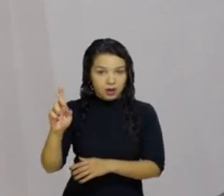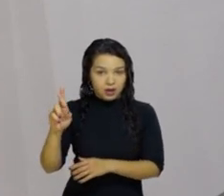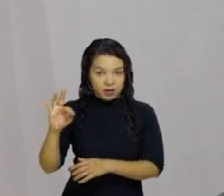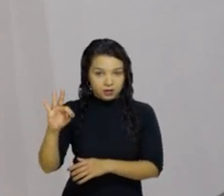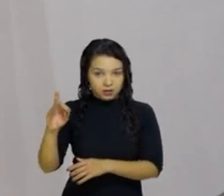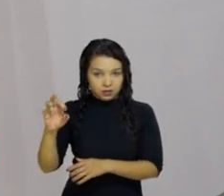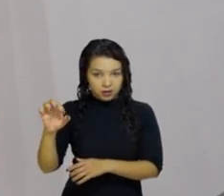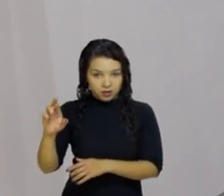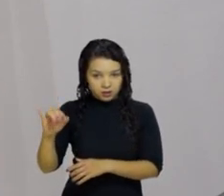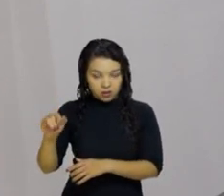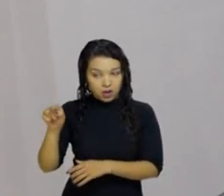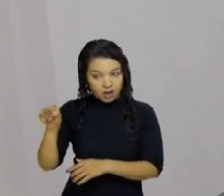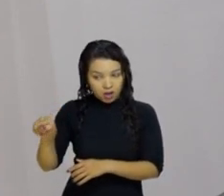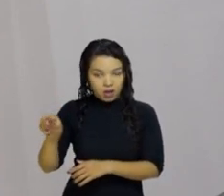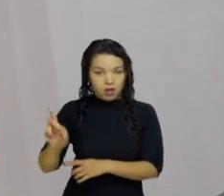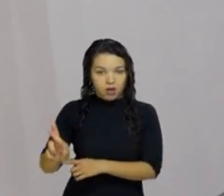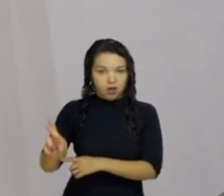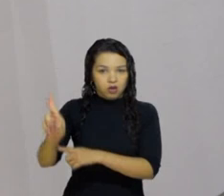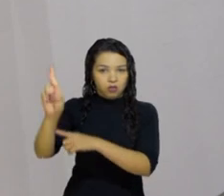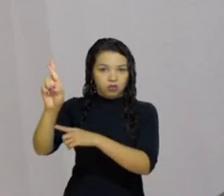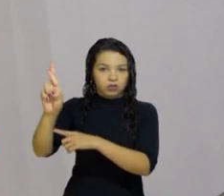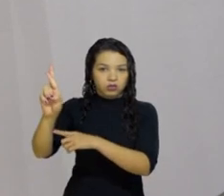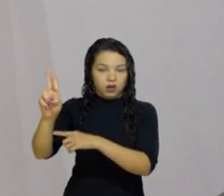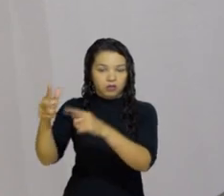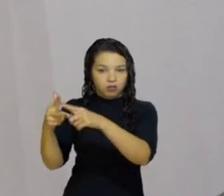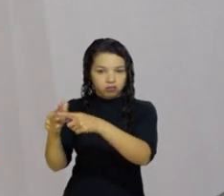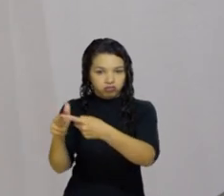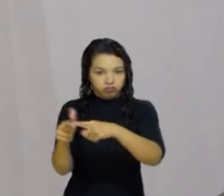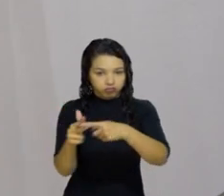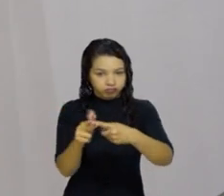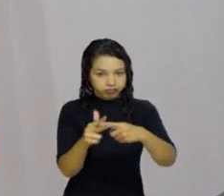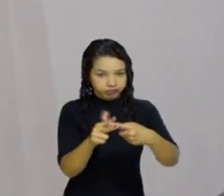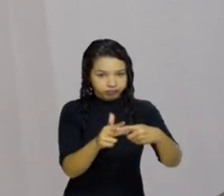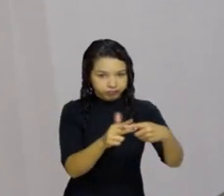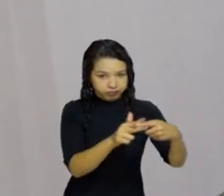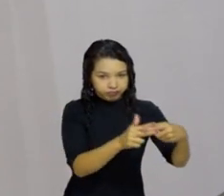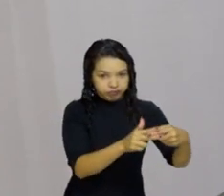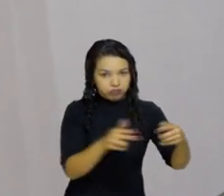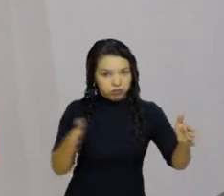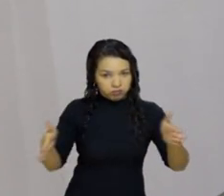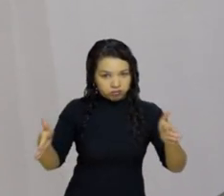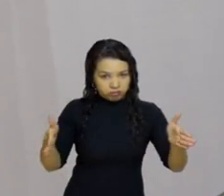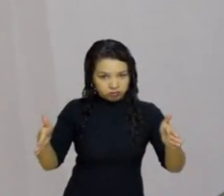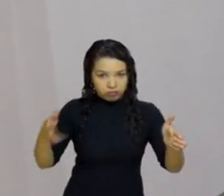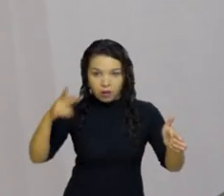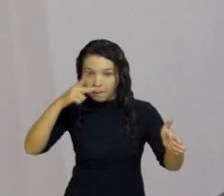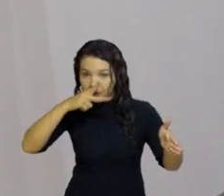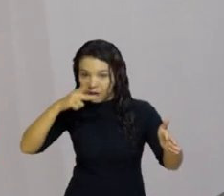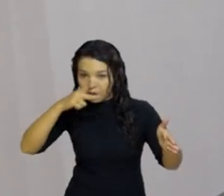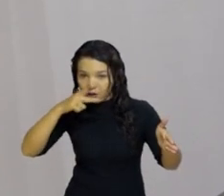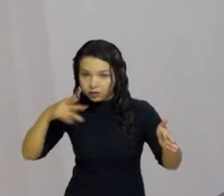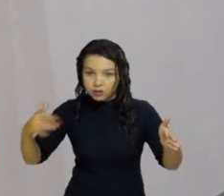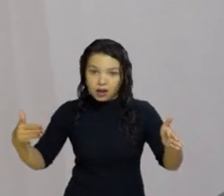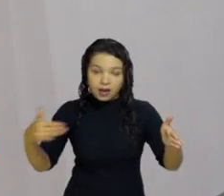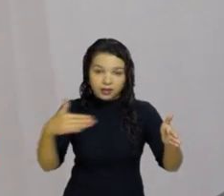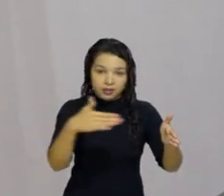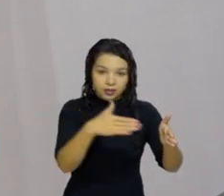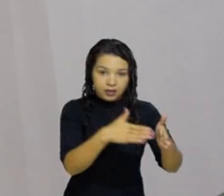23 quilômetros e 600 metros da BR-101 entre Palhoça e Paulo Lopes,